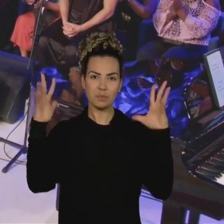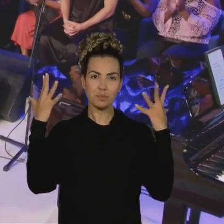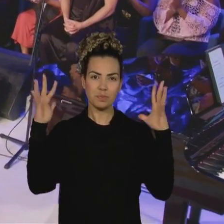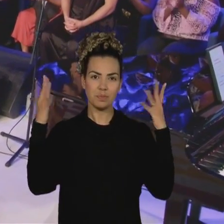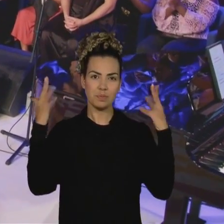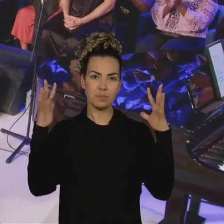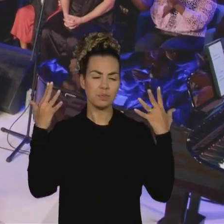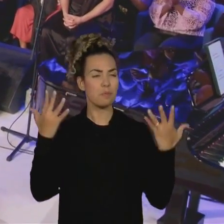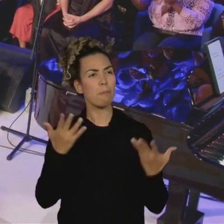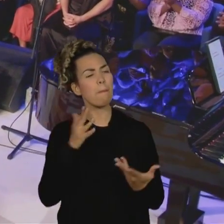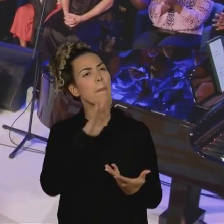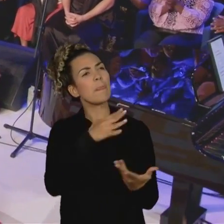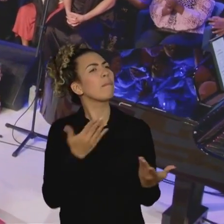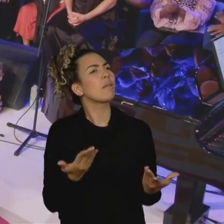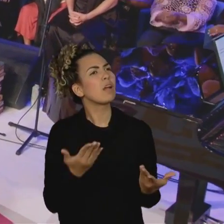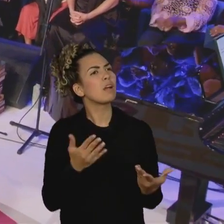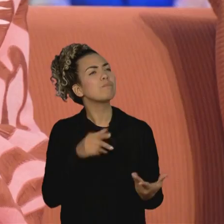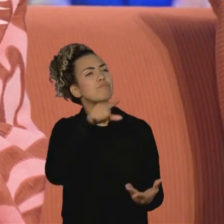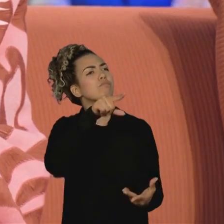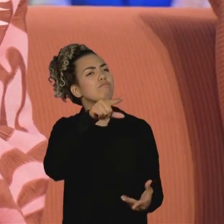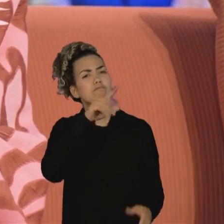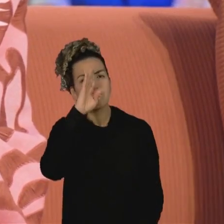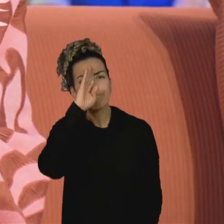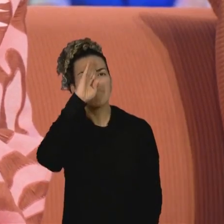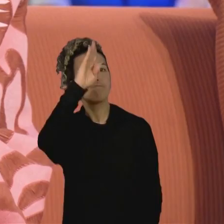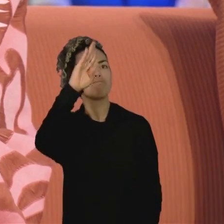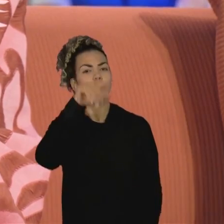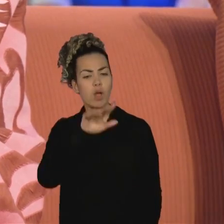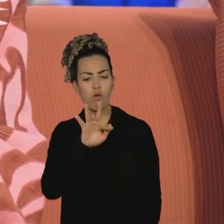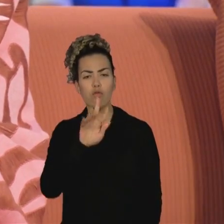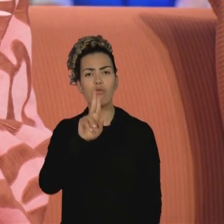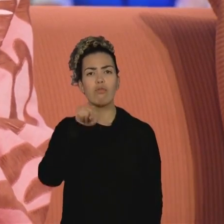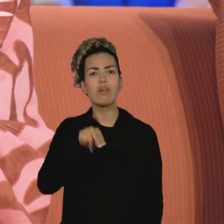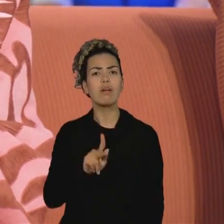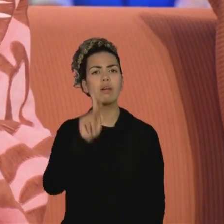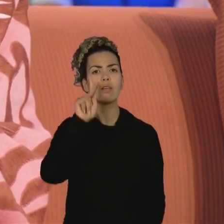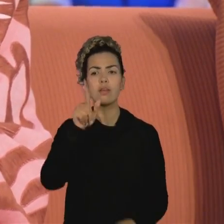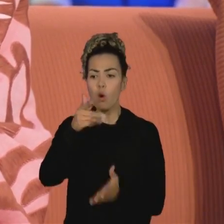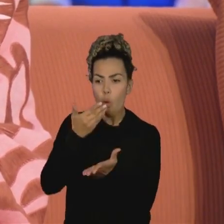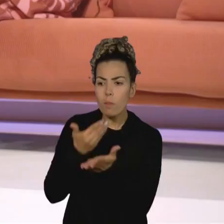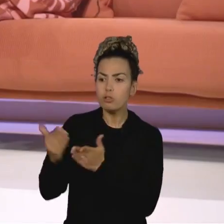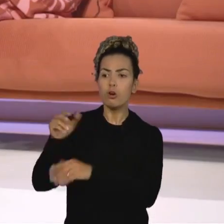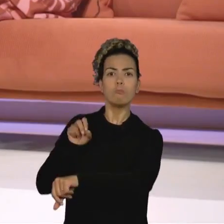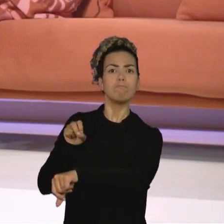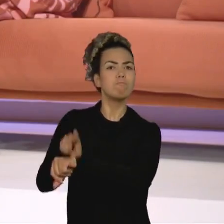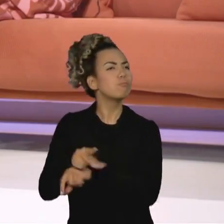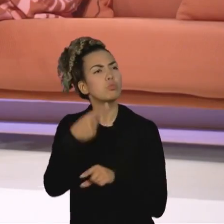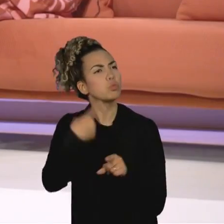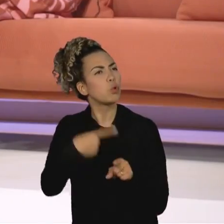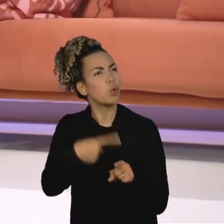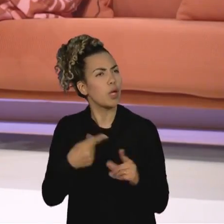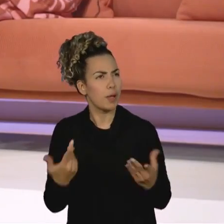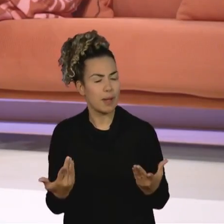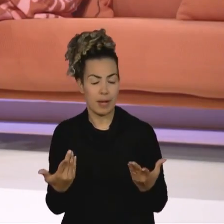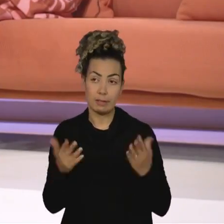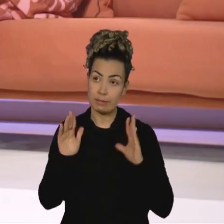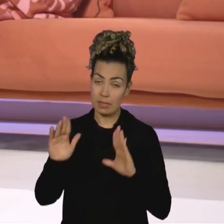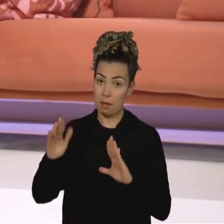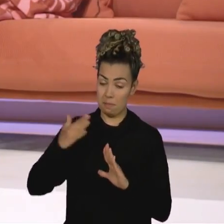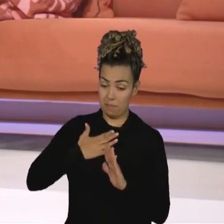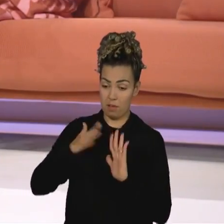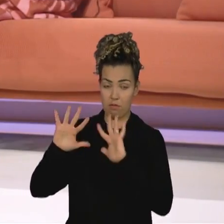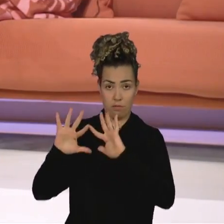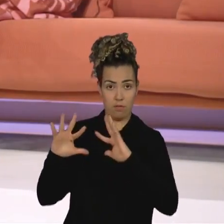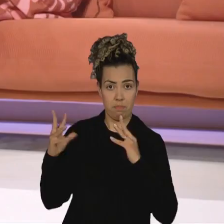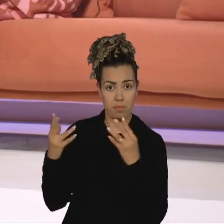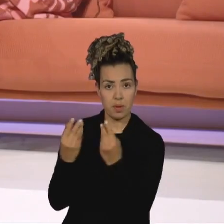Poca, por que o funk primeiro? Como é que o funk te pegou? Então, a minha família, ela é